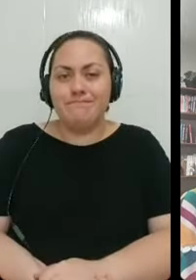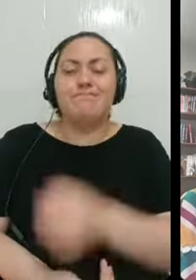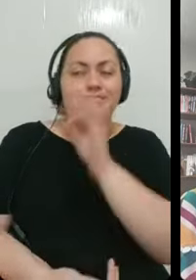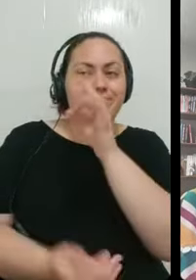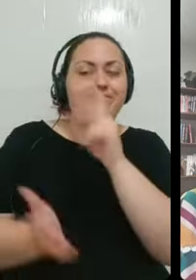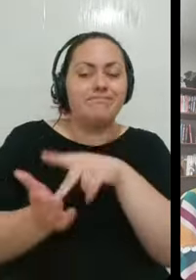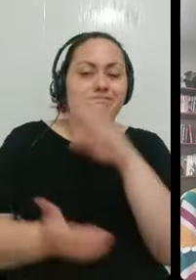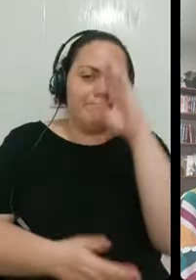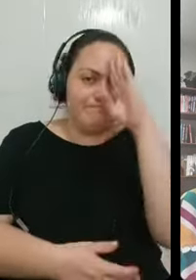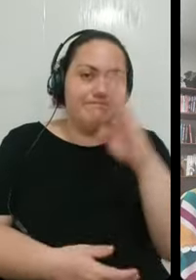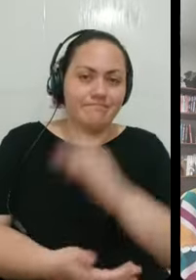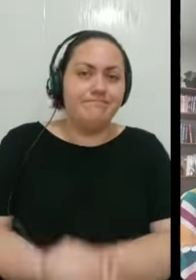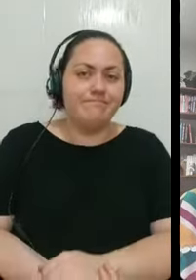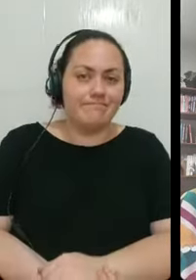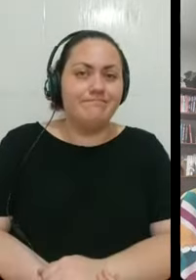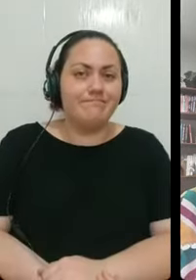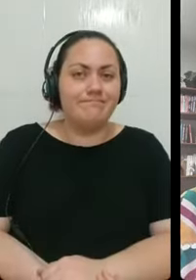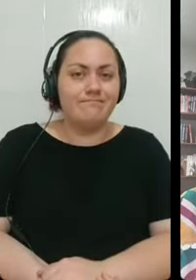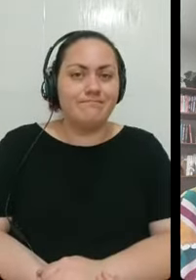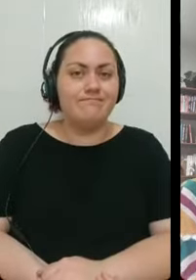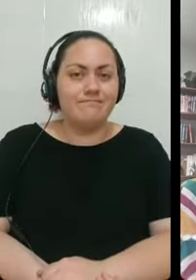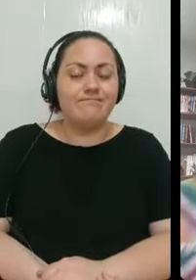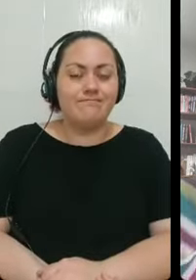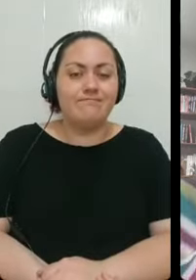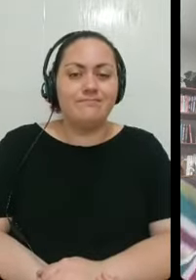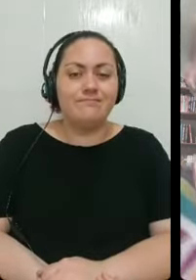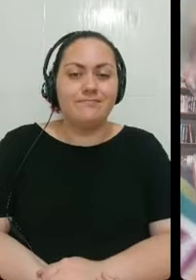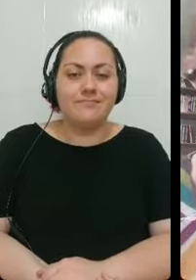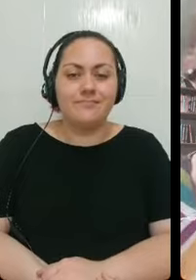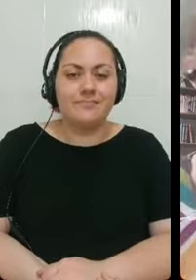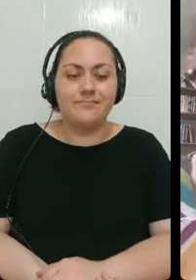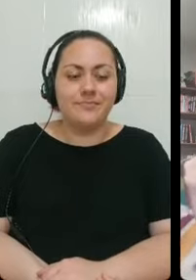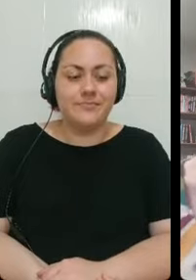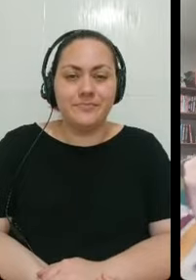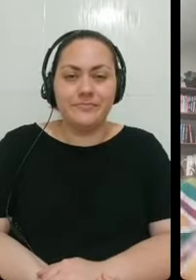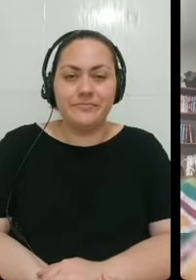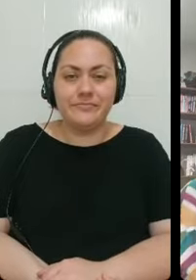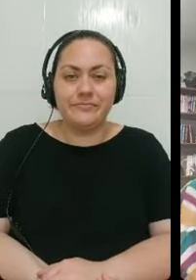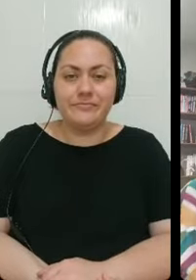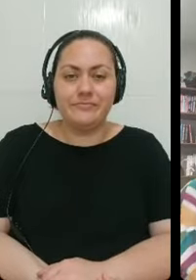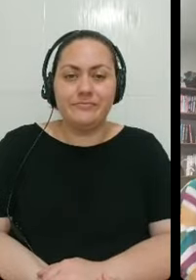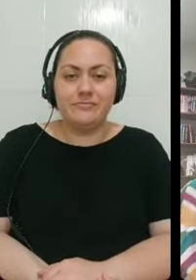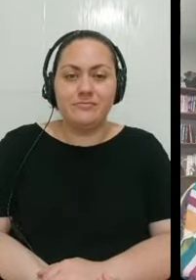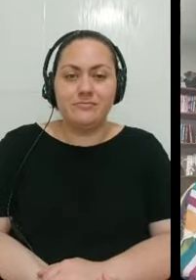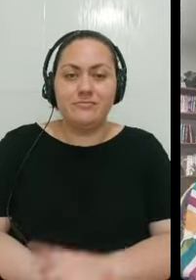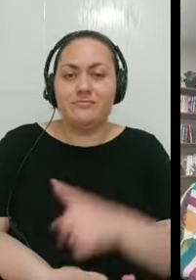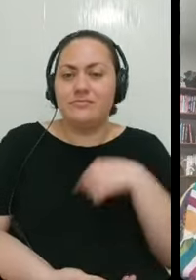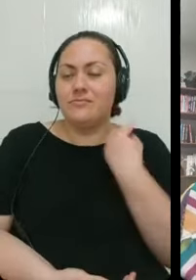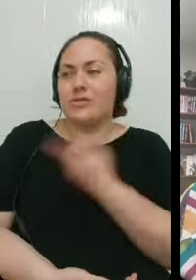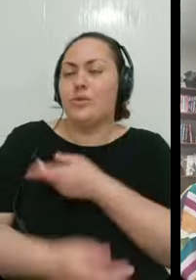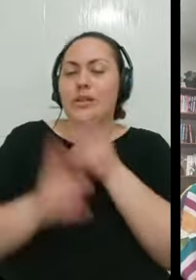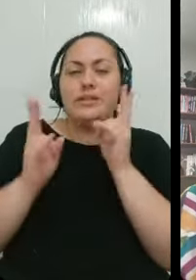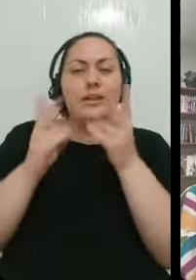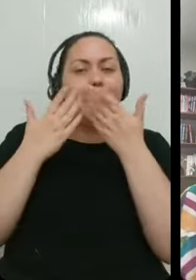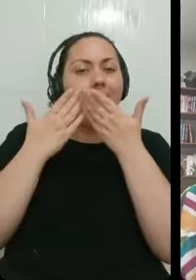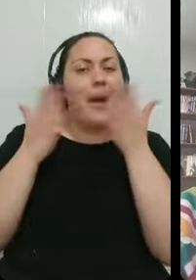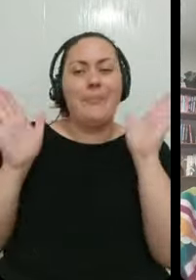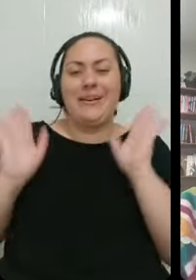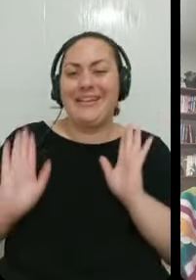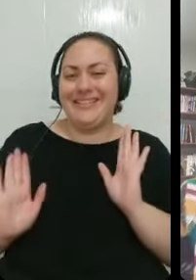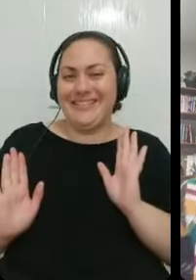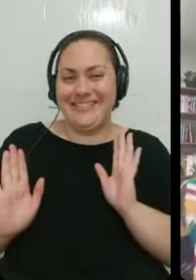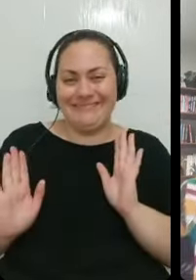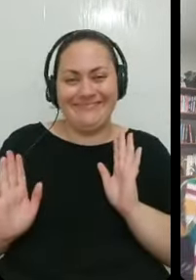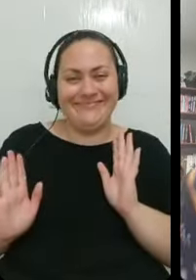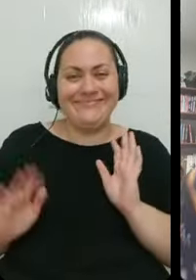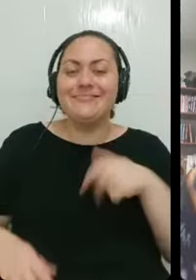fundamental. É fundamental. né? E E assim, a gente sempre está de portas abertas também, né? Já vou falar, é